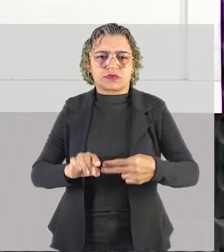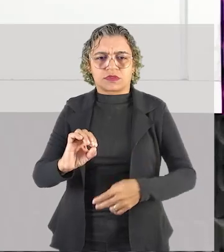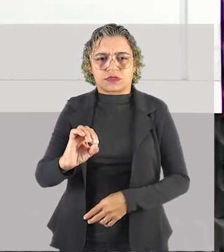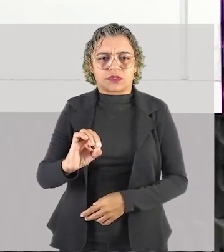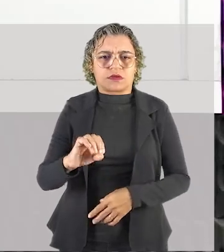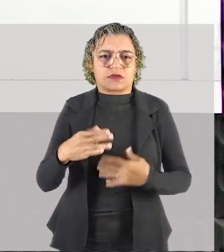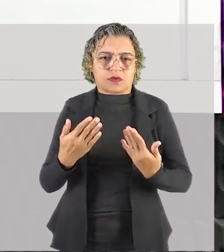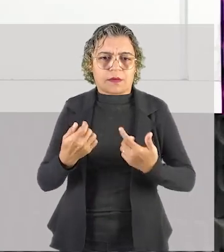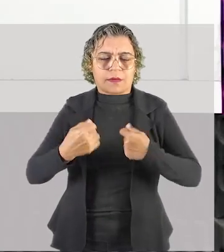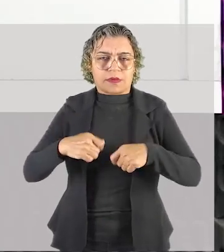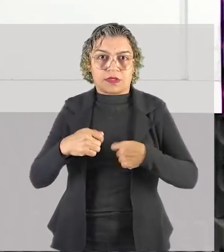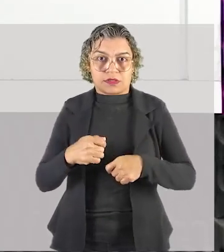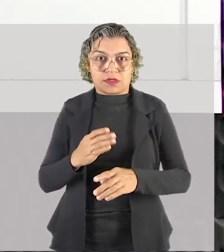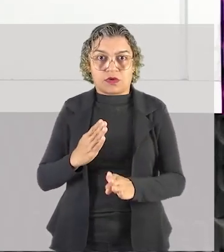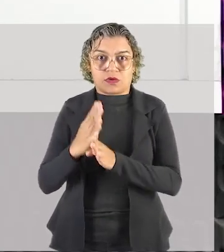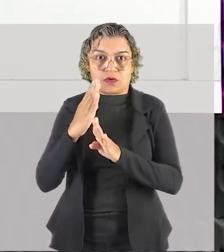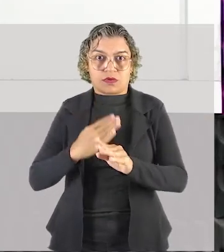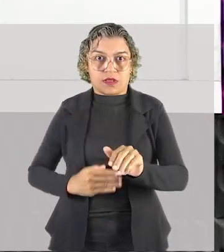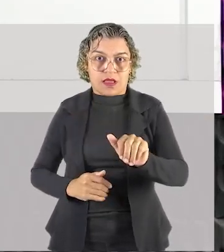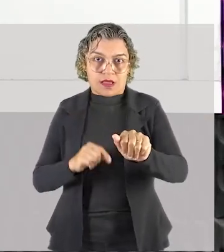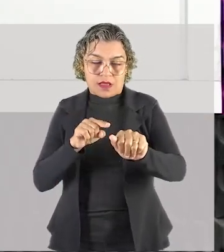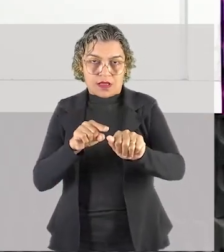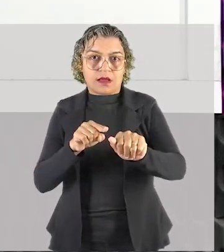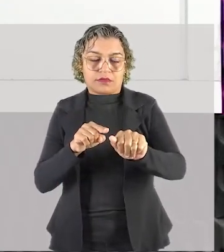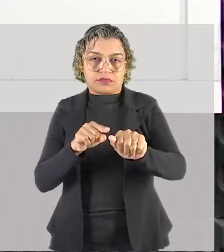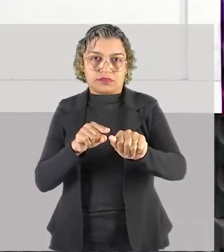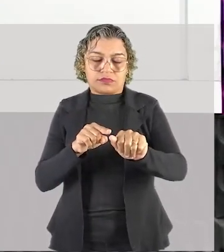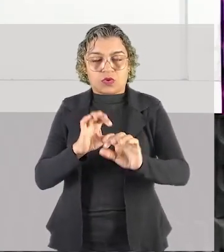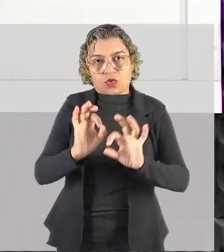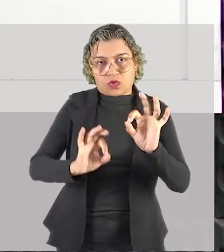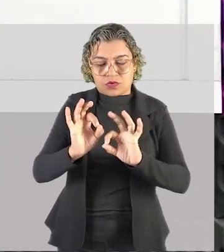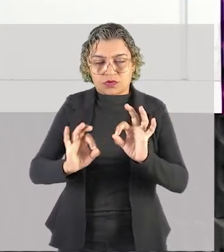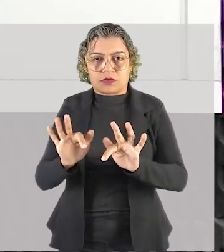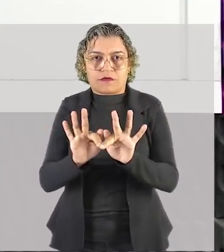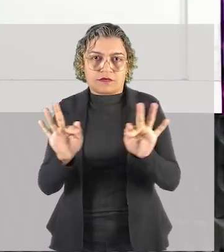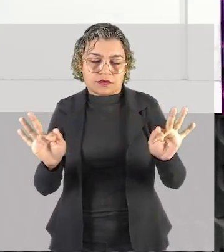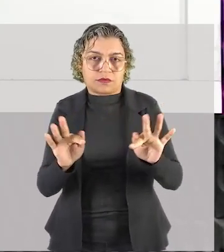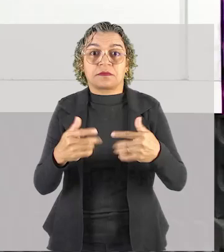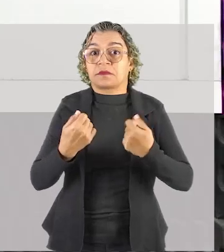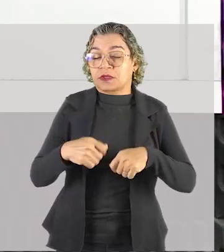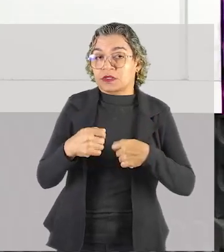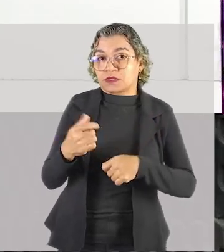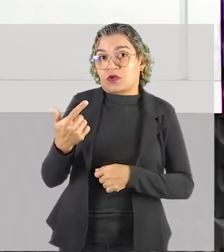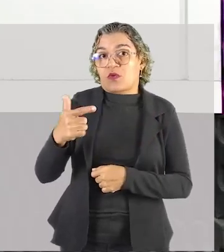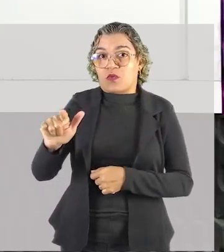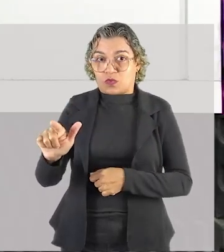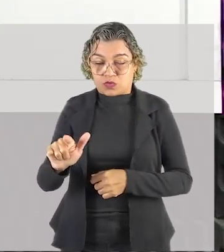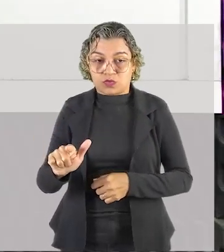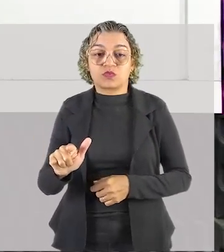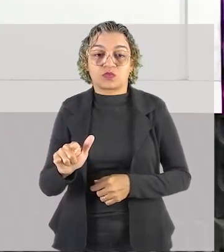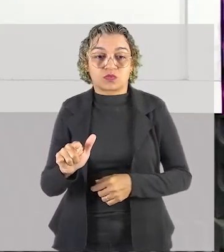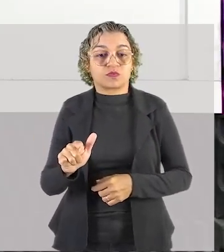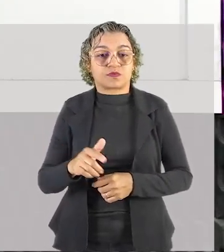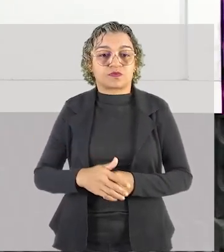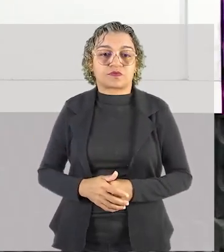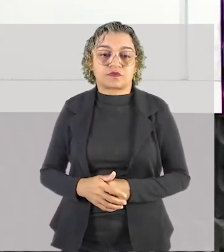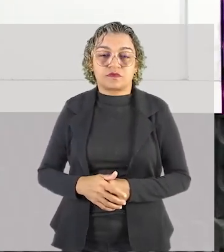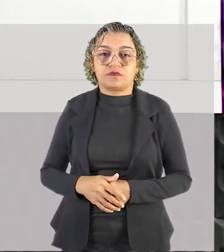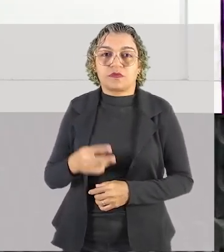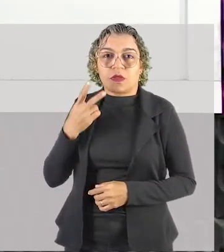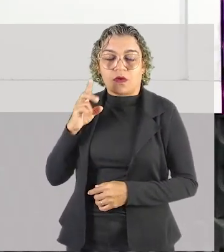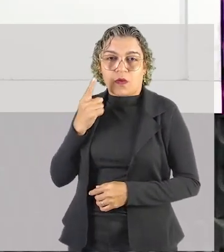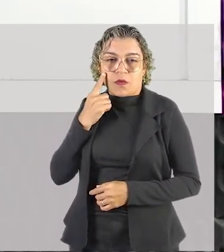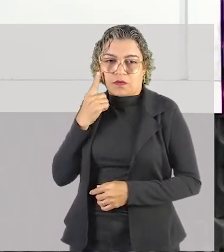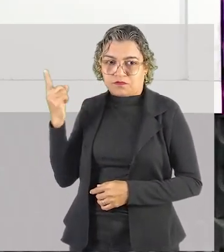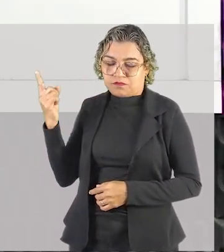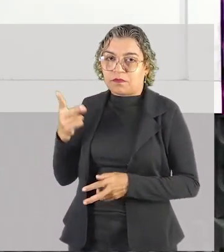esse valor aqui de A para eu poder montar a minha função. E aí eu tenho um par, preciso de um outro ponto, né? Então perceba